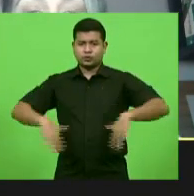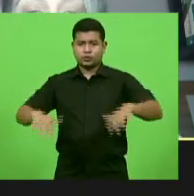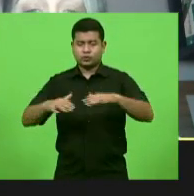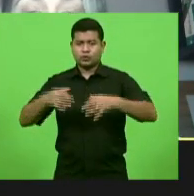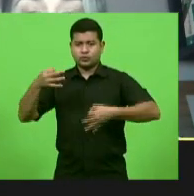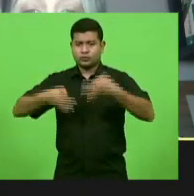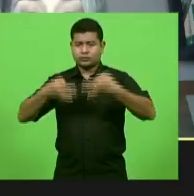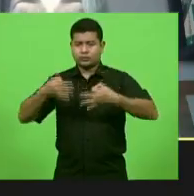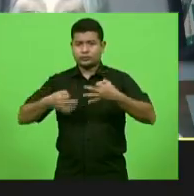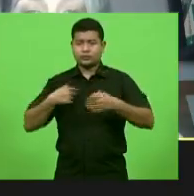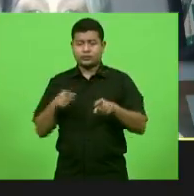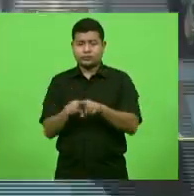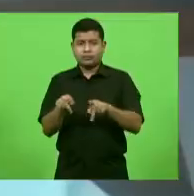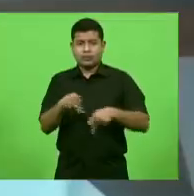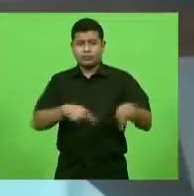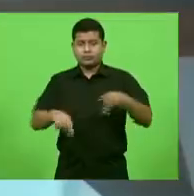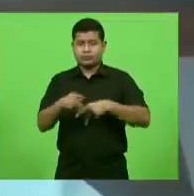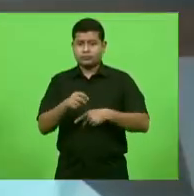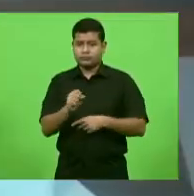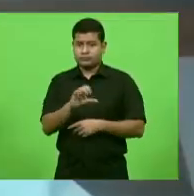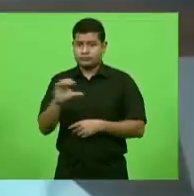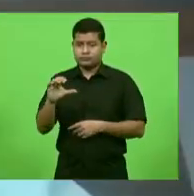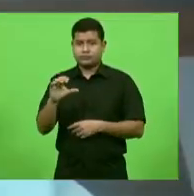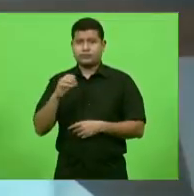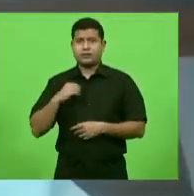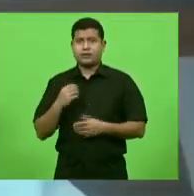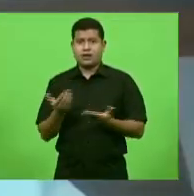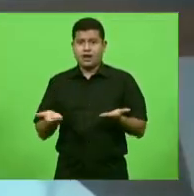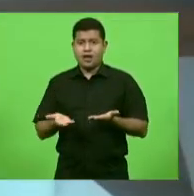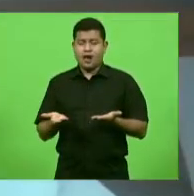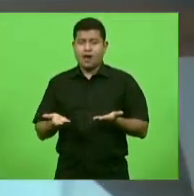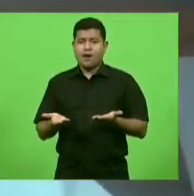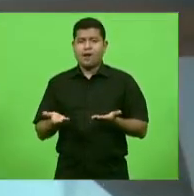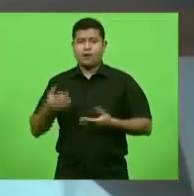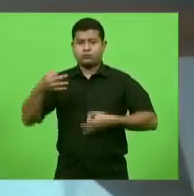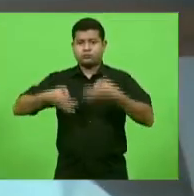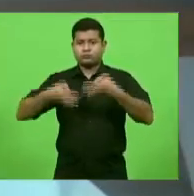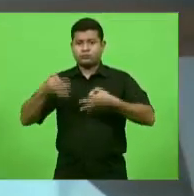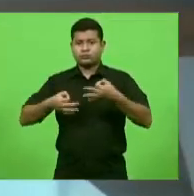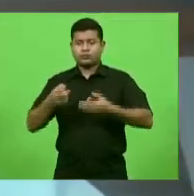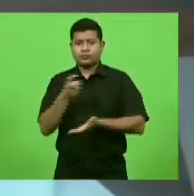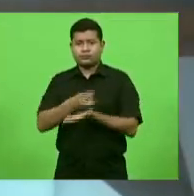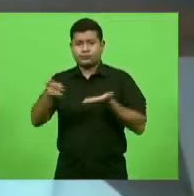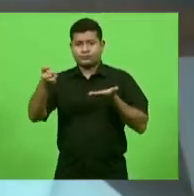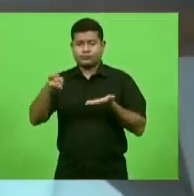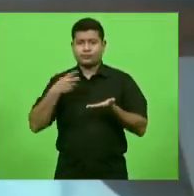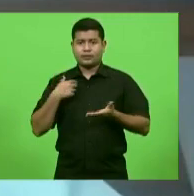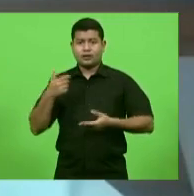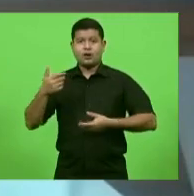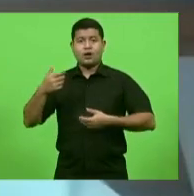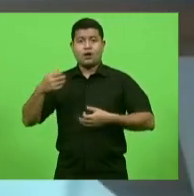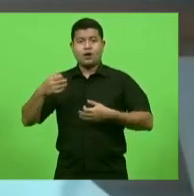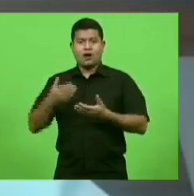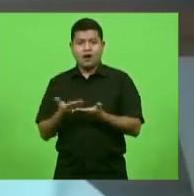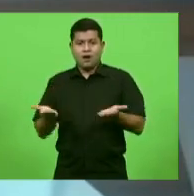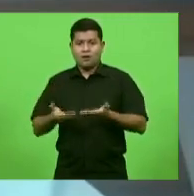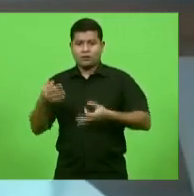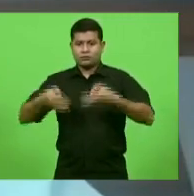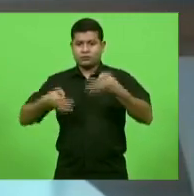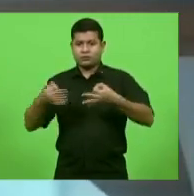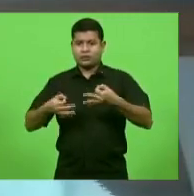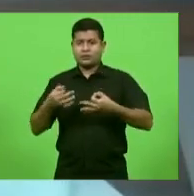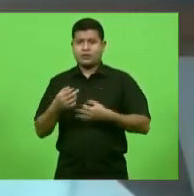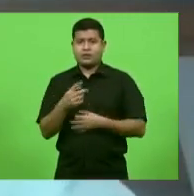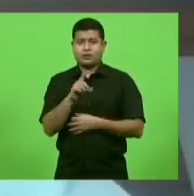catarinense, da competência exclusiva desse tribunal para julgar o impeachment. O julgamento da DPF 378 do Distrito Federal não